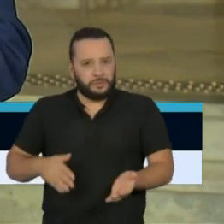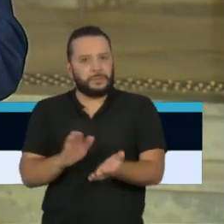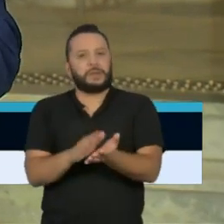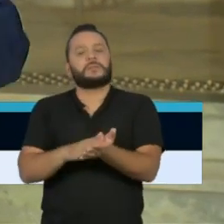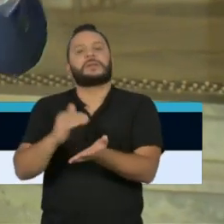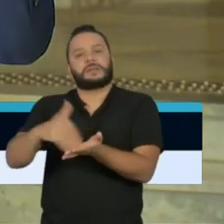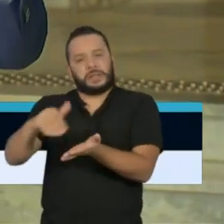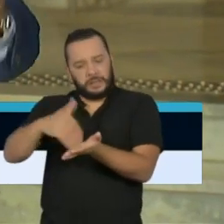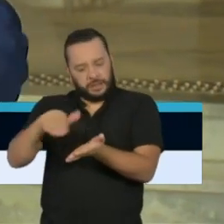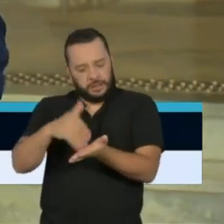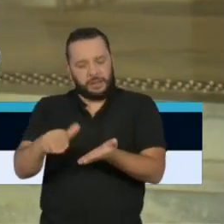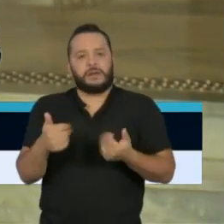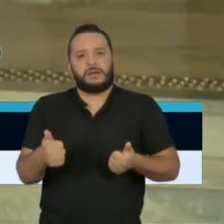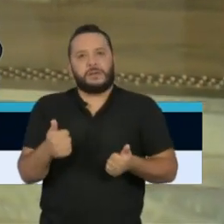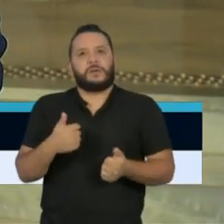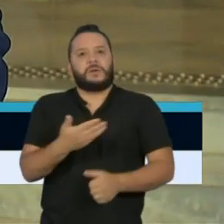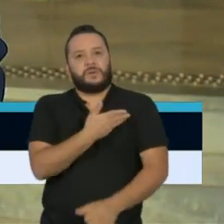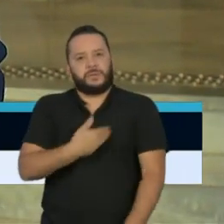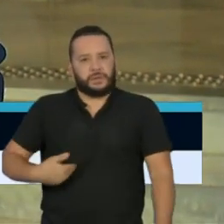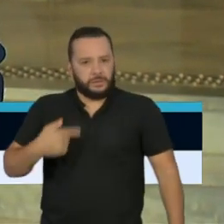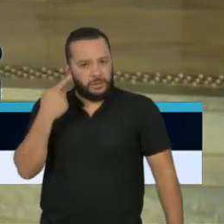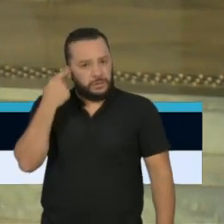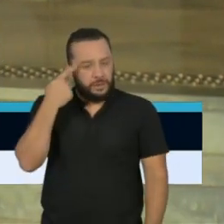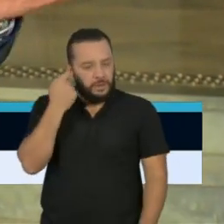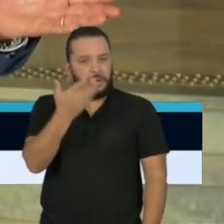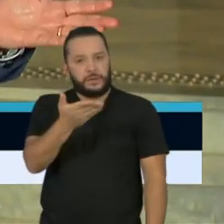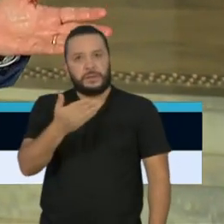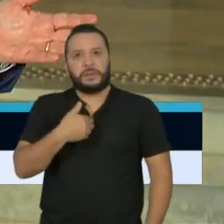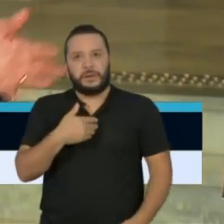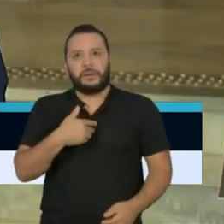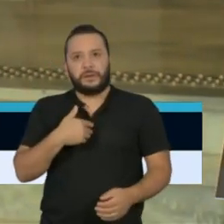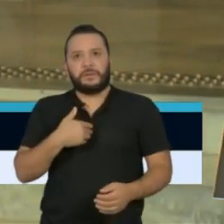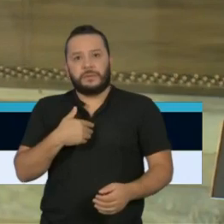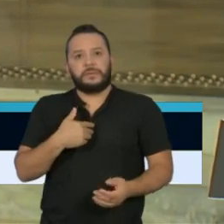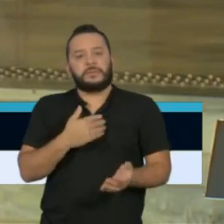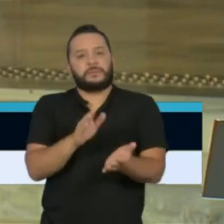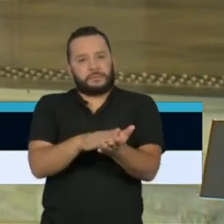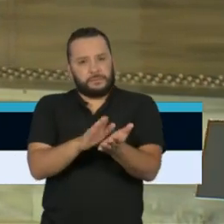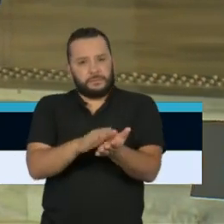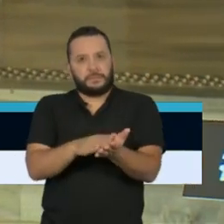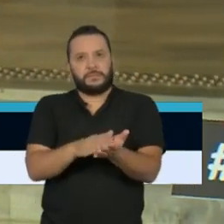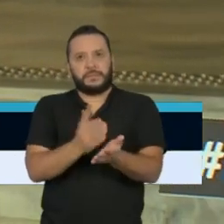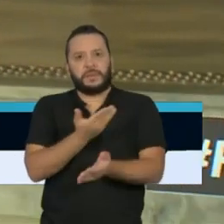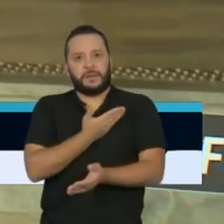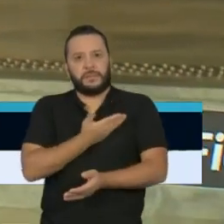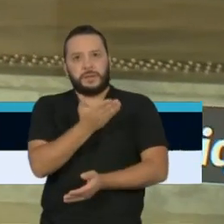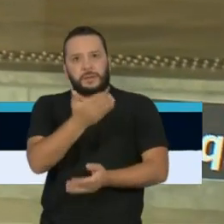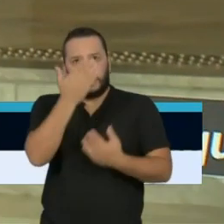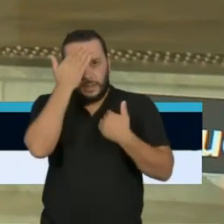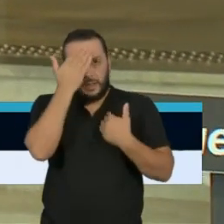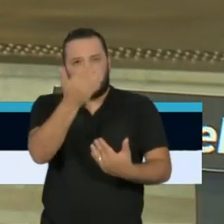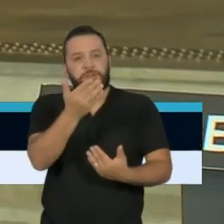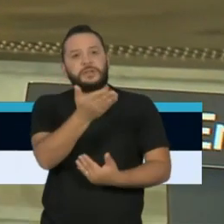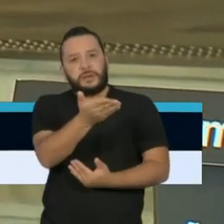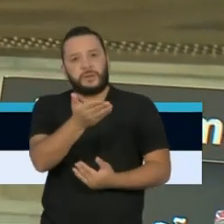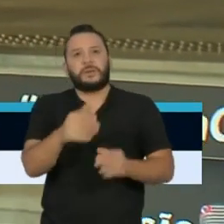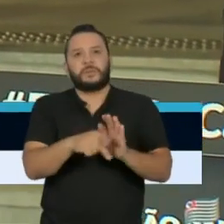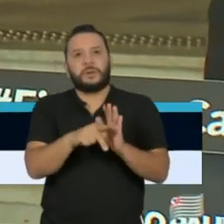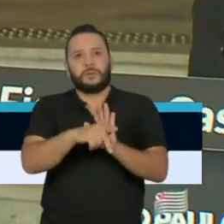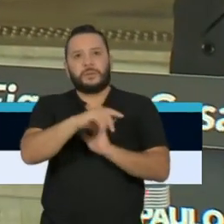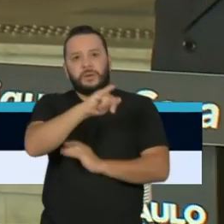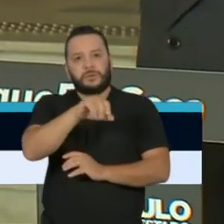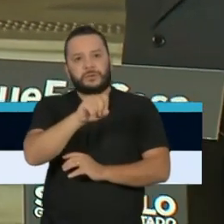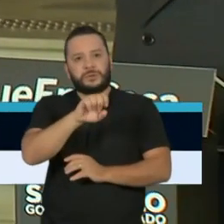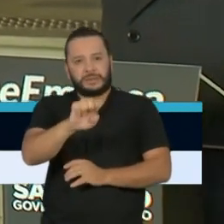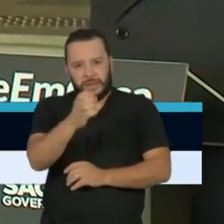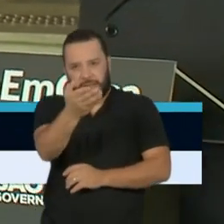secretário. O governador me permite fazer um elogio a um amigo, inclusive de gratidão ao Zé Henrique por todo